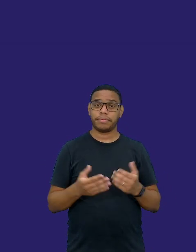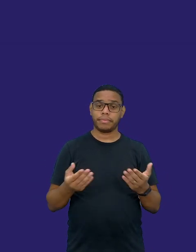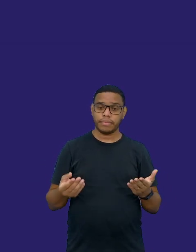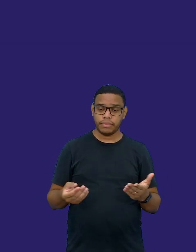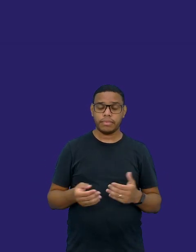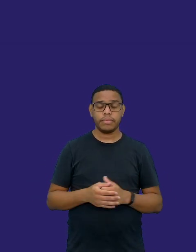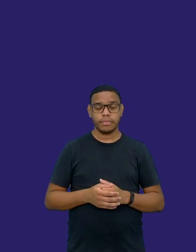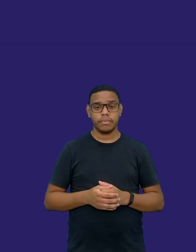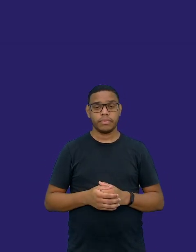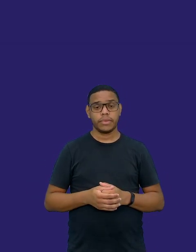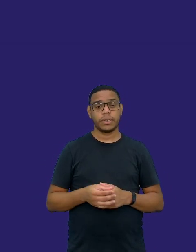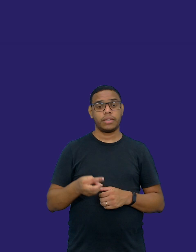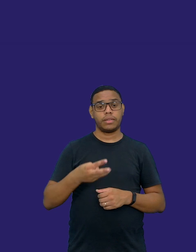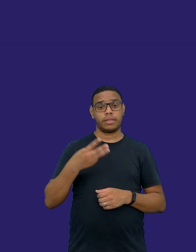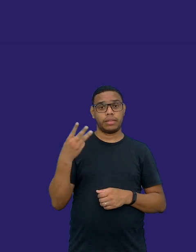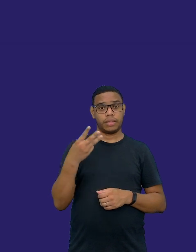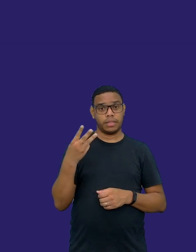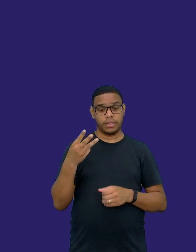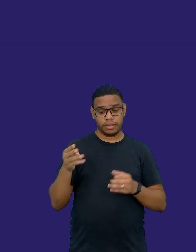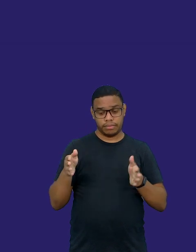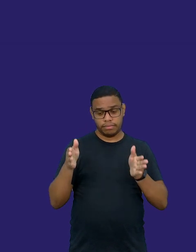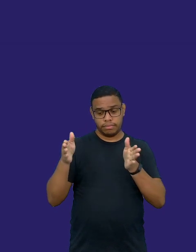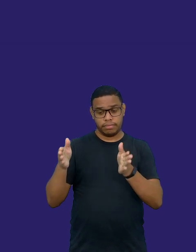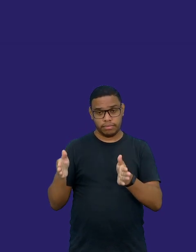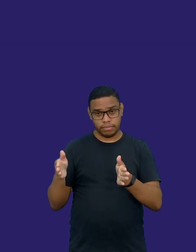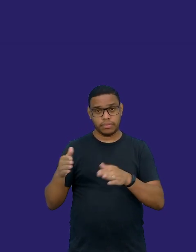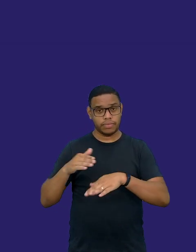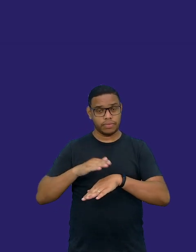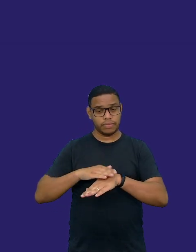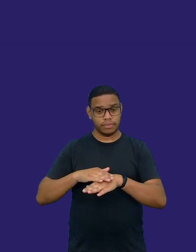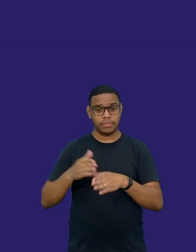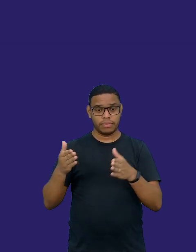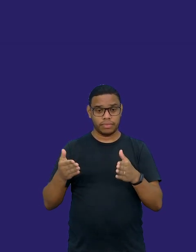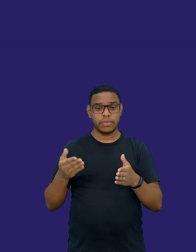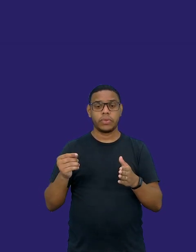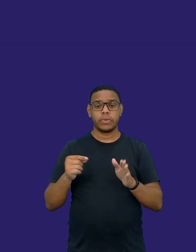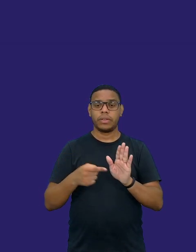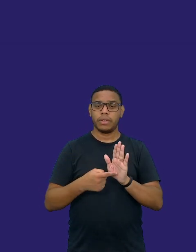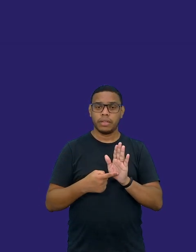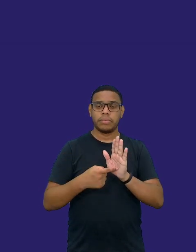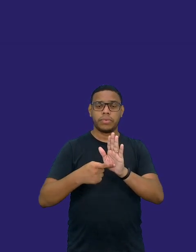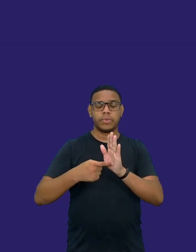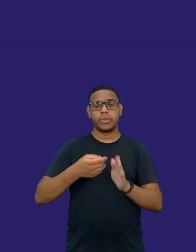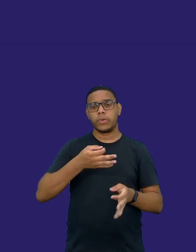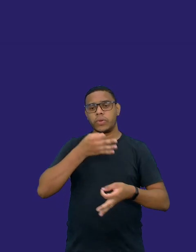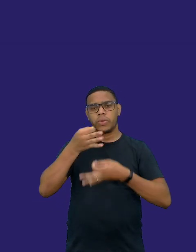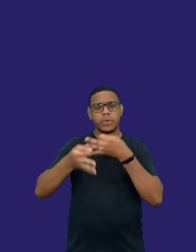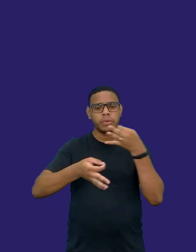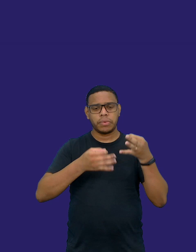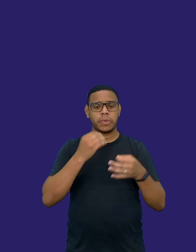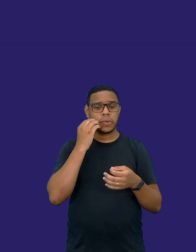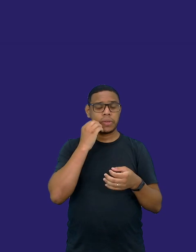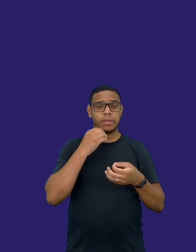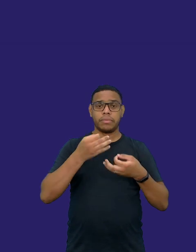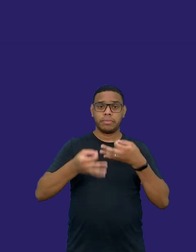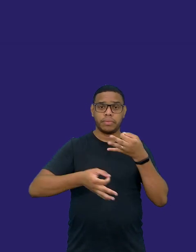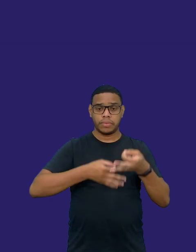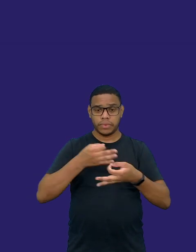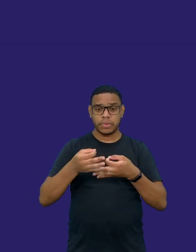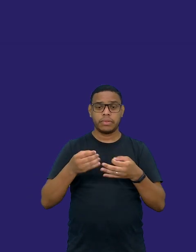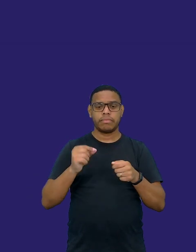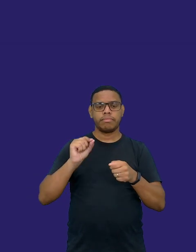aí, vamos para o nosso terceiro momento, que é apresentar sugestões